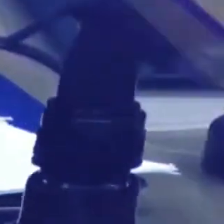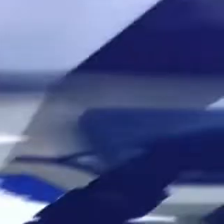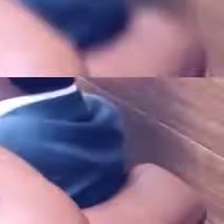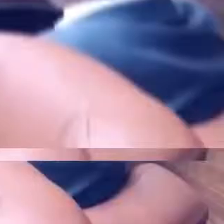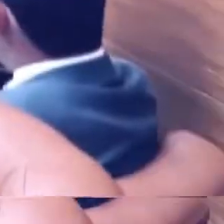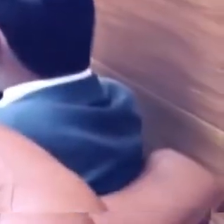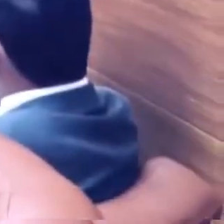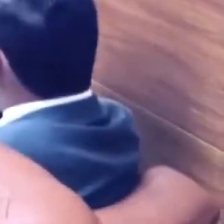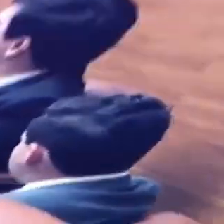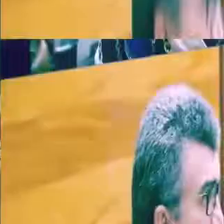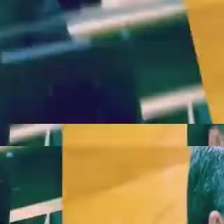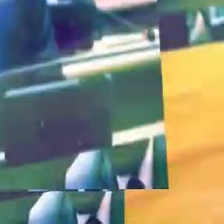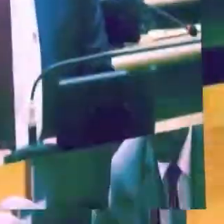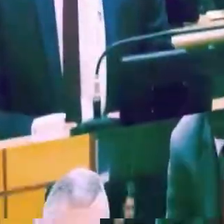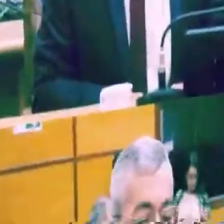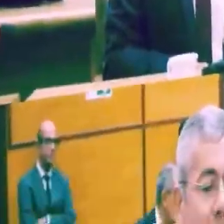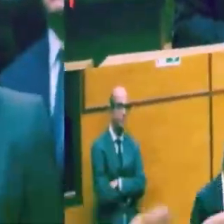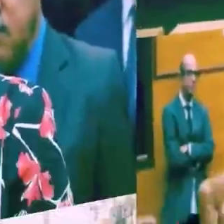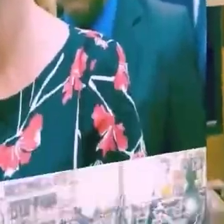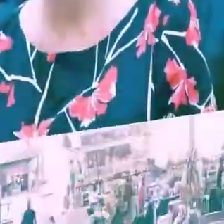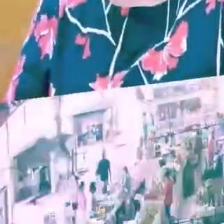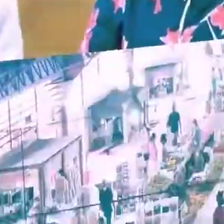E aí